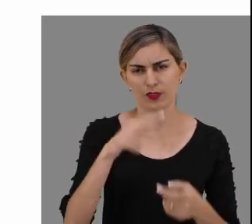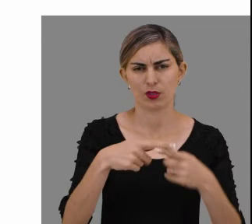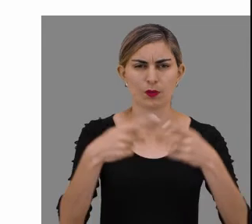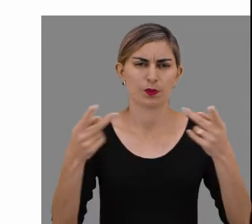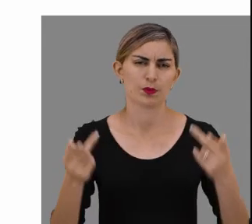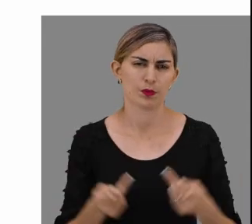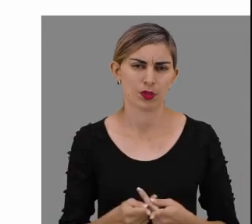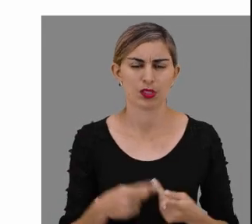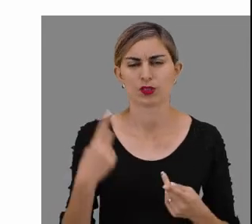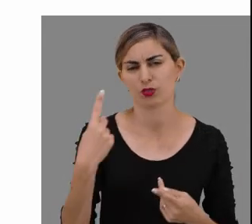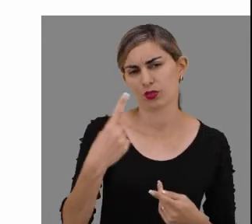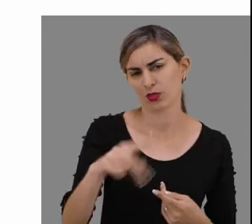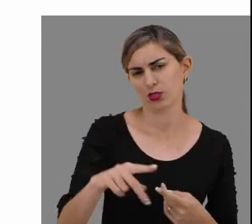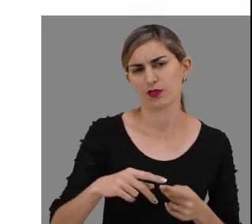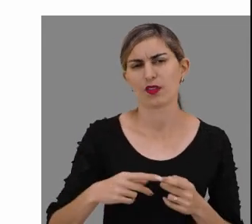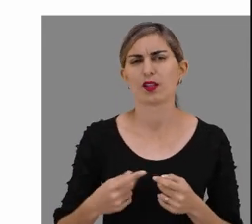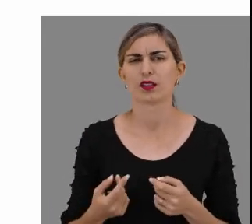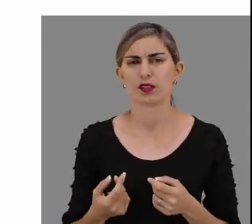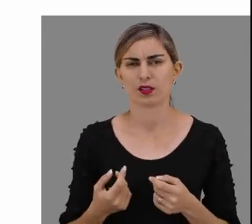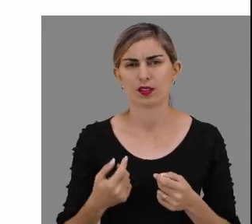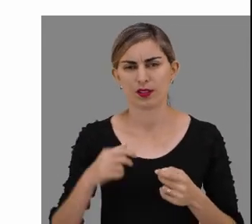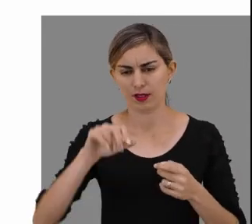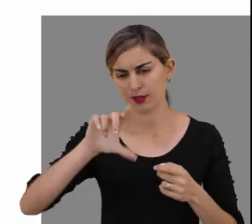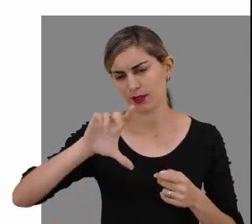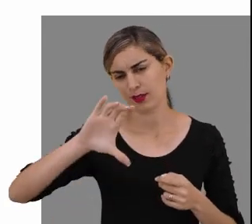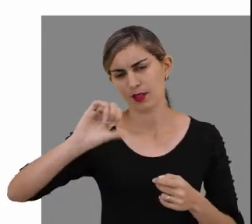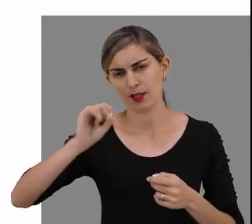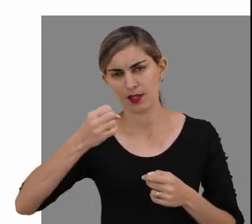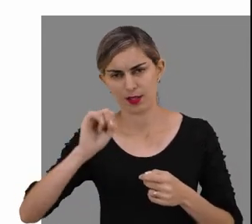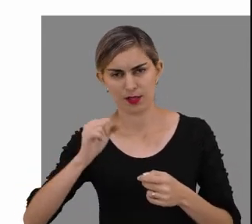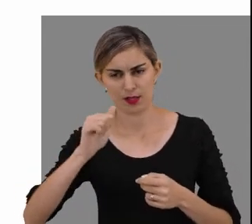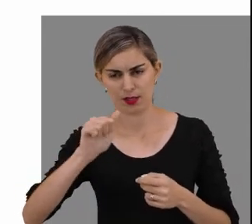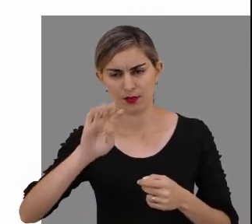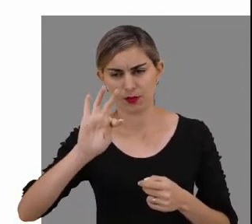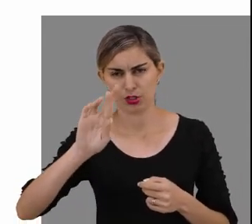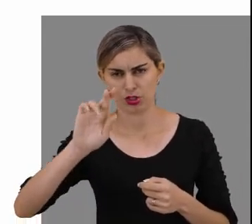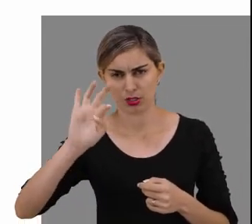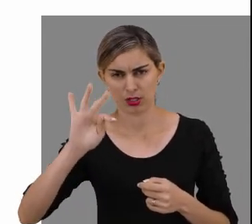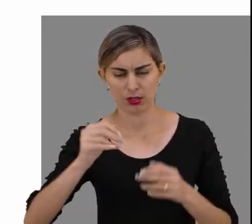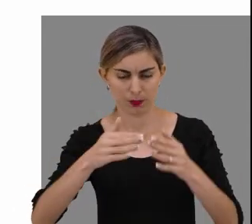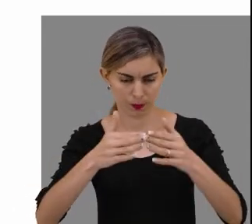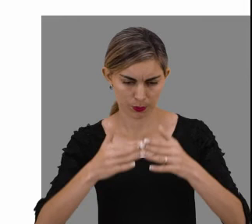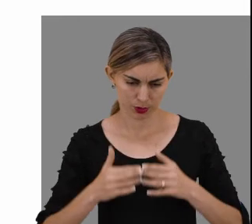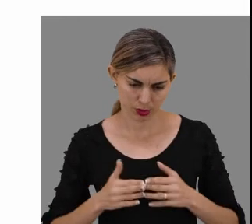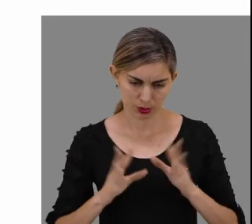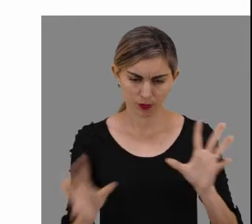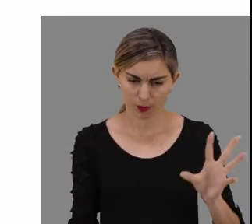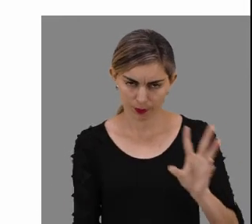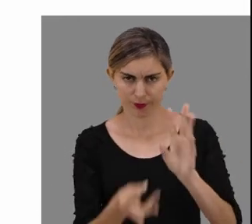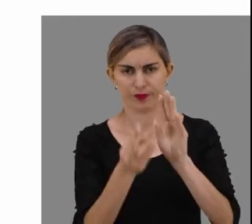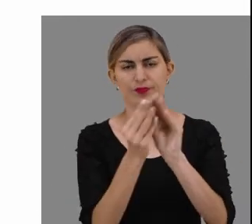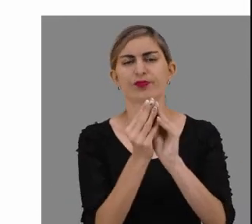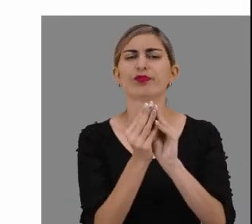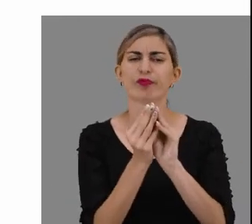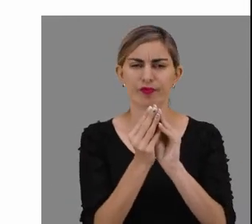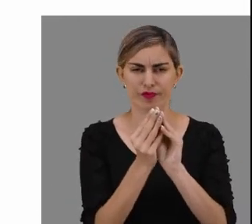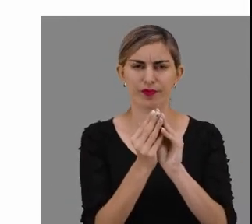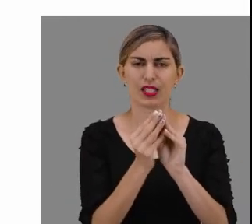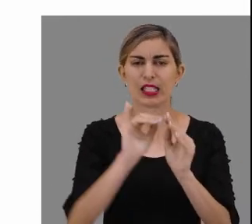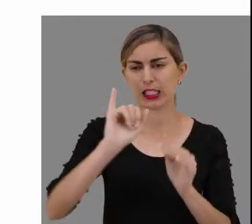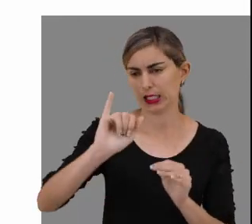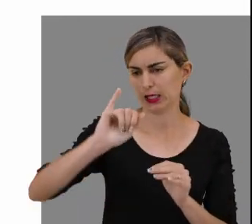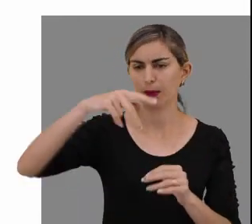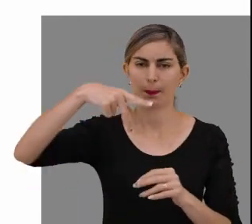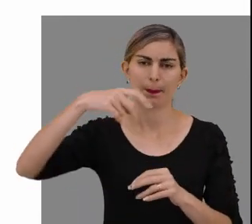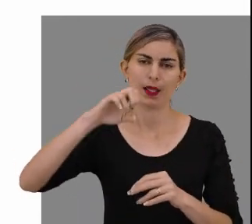o prato ele vai estender da classe abstrata pedido e vai implementar a